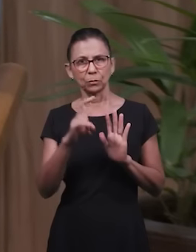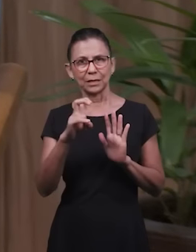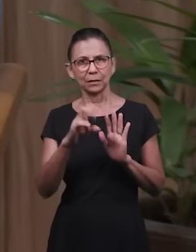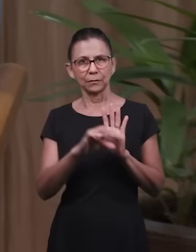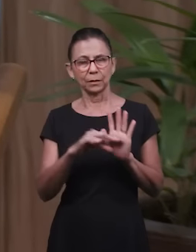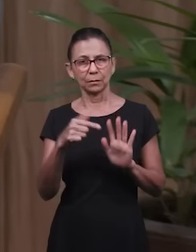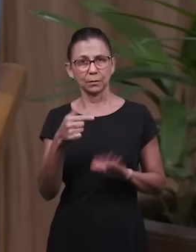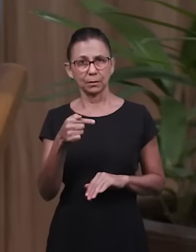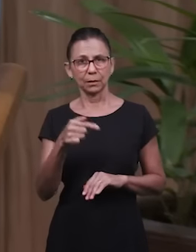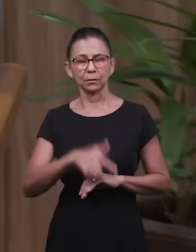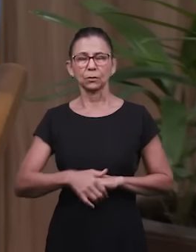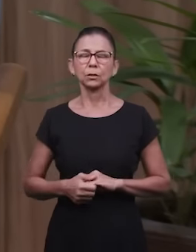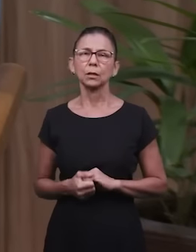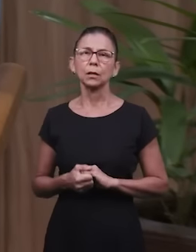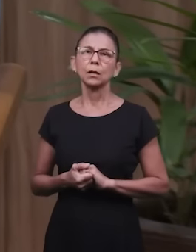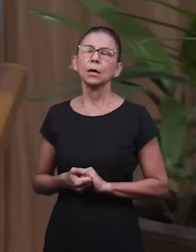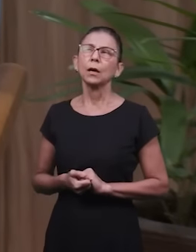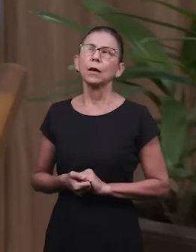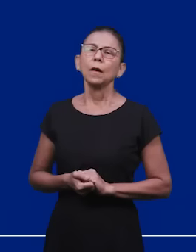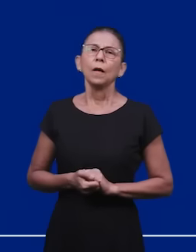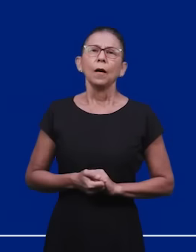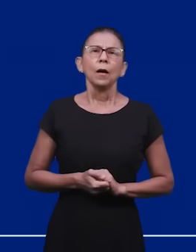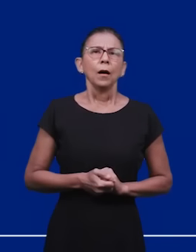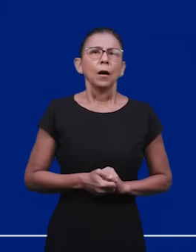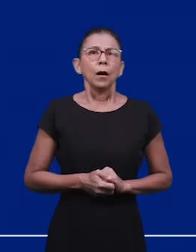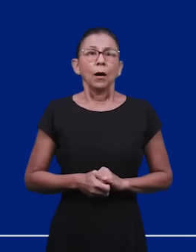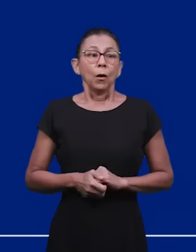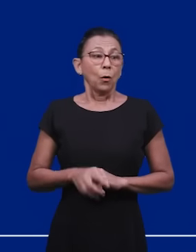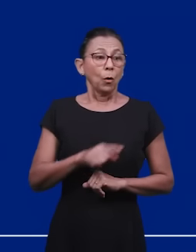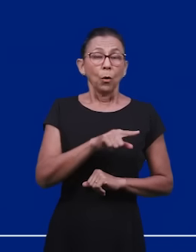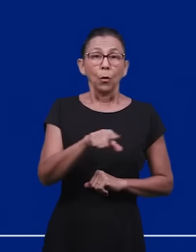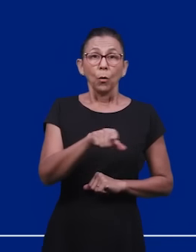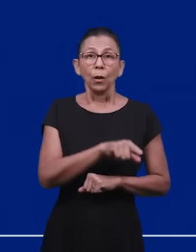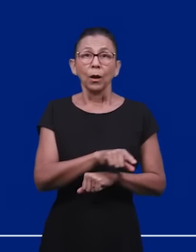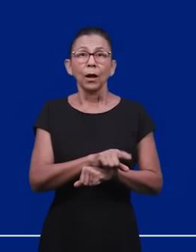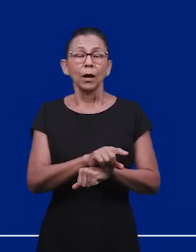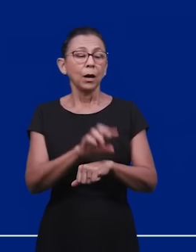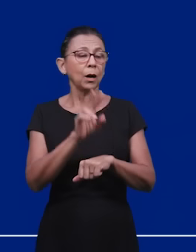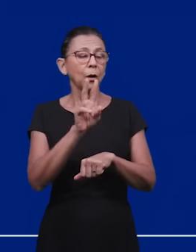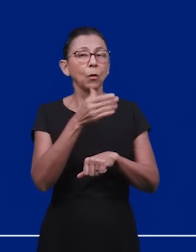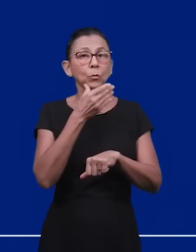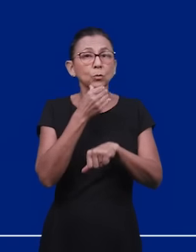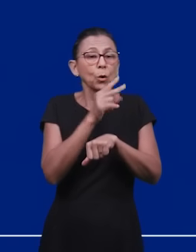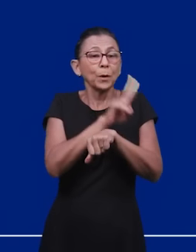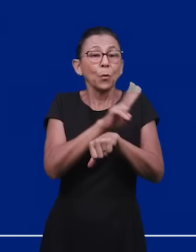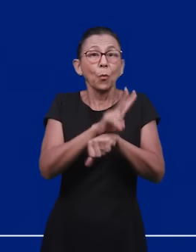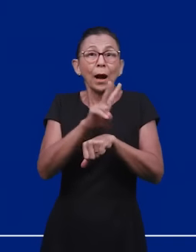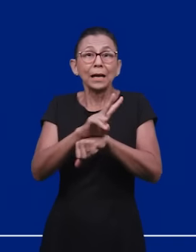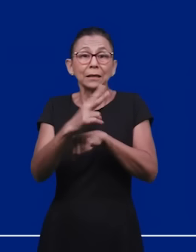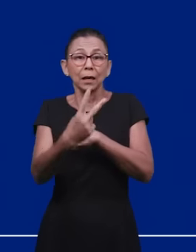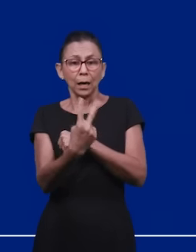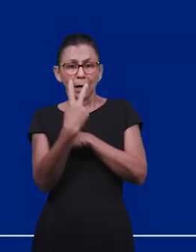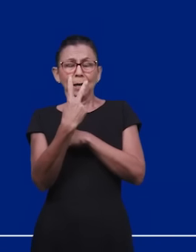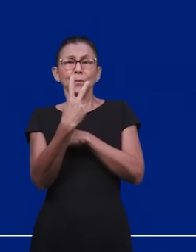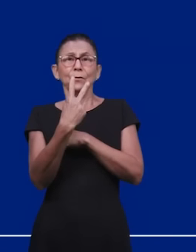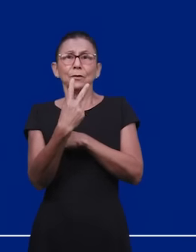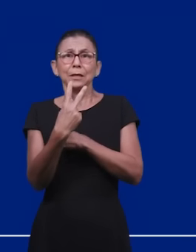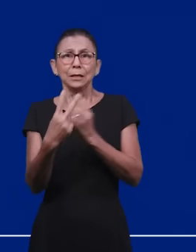Cantares, Cantares 5, 7, que diz o seguinte: acharam-me os guardas que rondavam pela cidade, espancaram-me